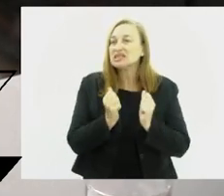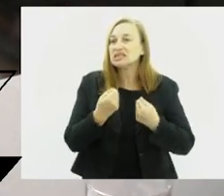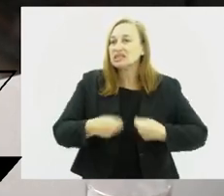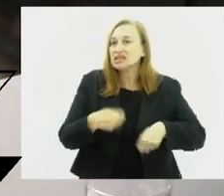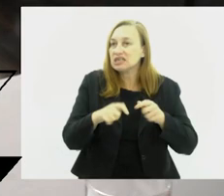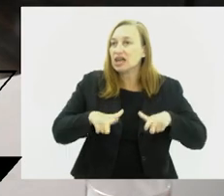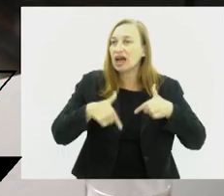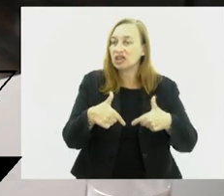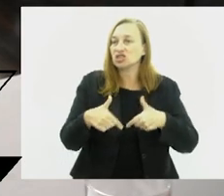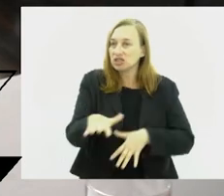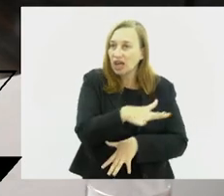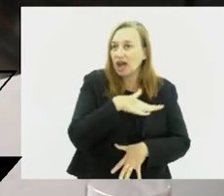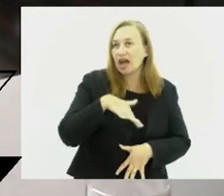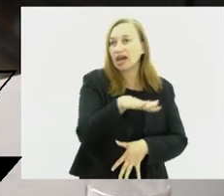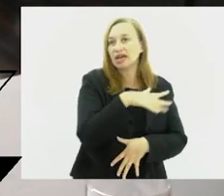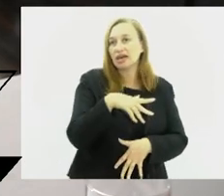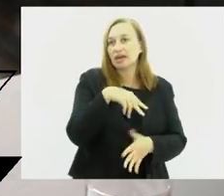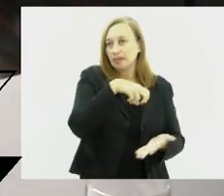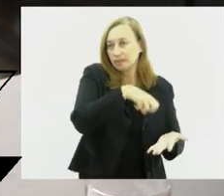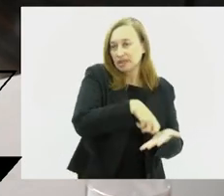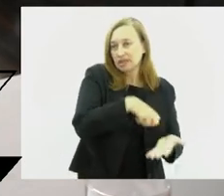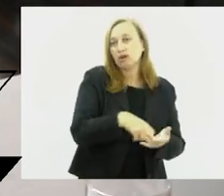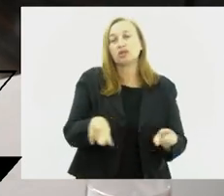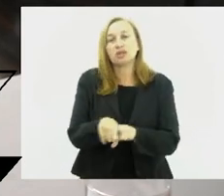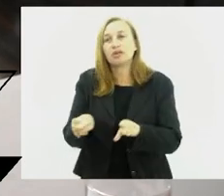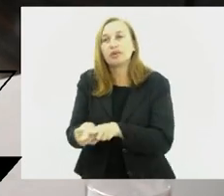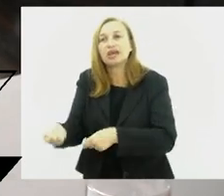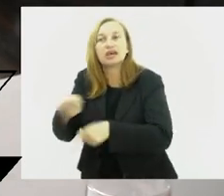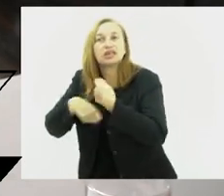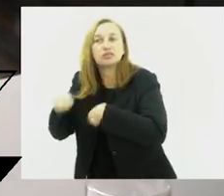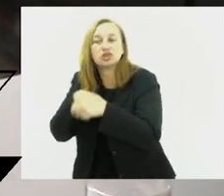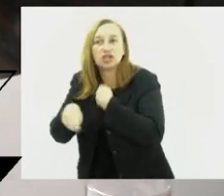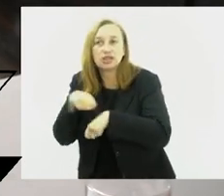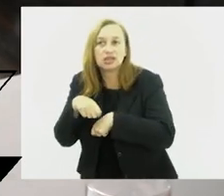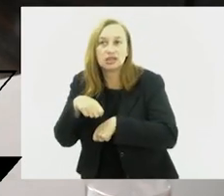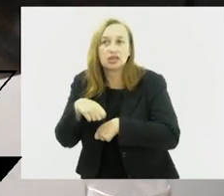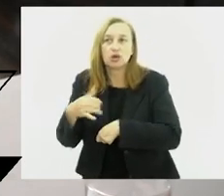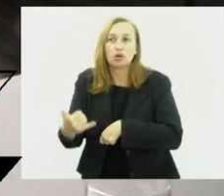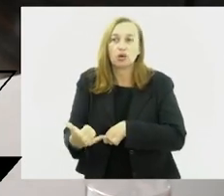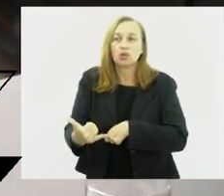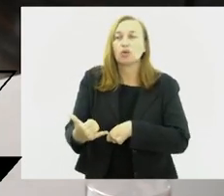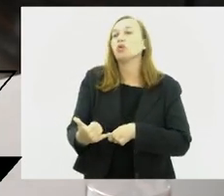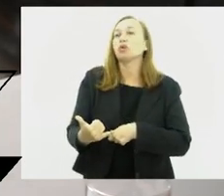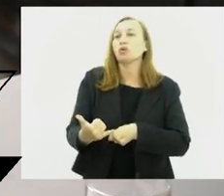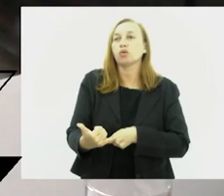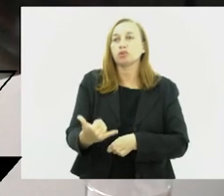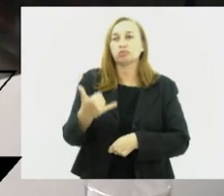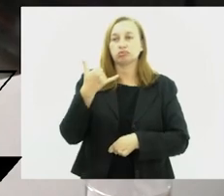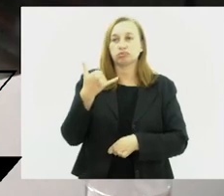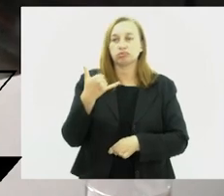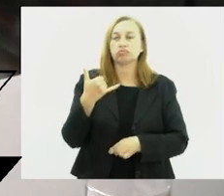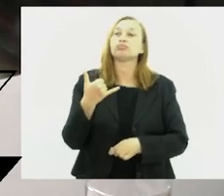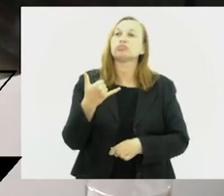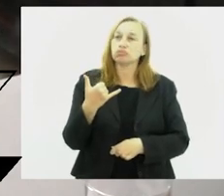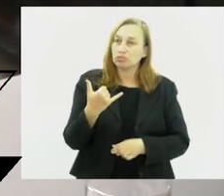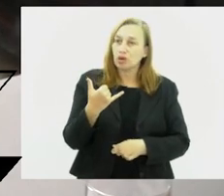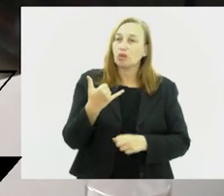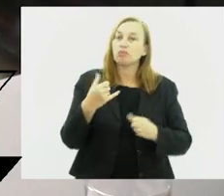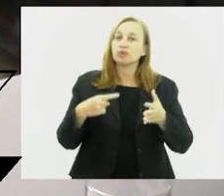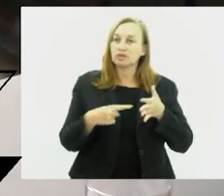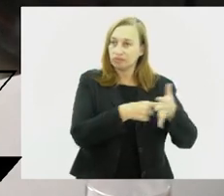na esfera penal, ora na esfera administrativa, com o canal guardado o anonimato da sociedade civil podendo